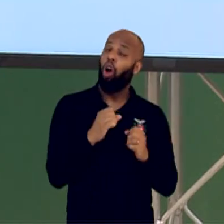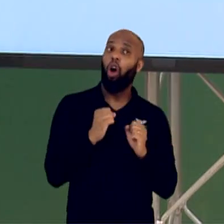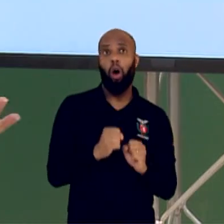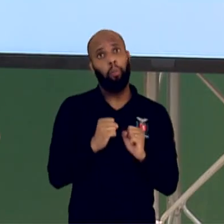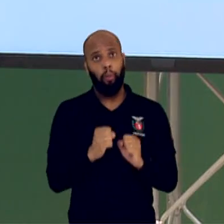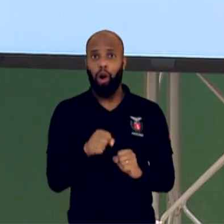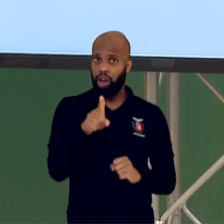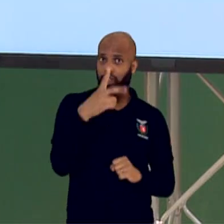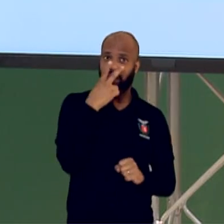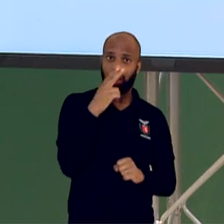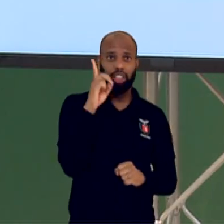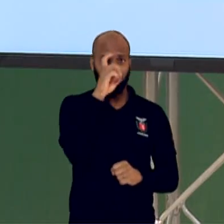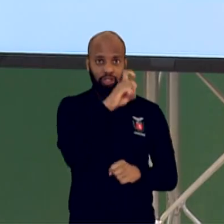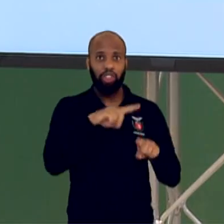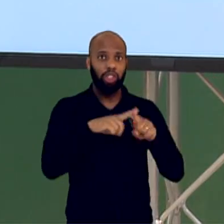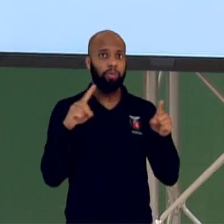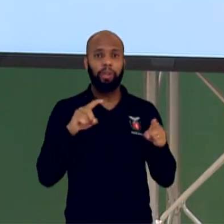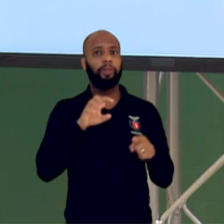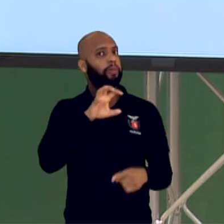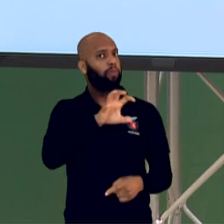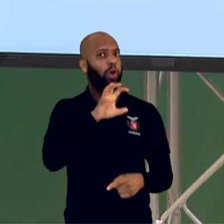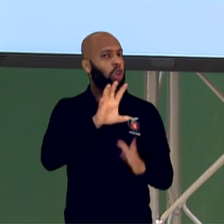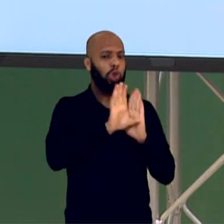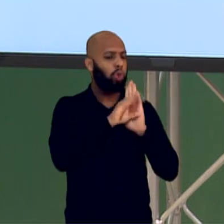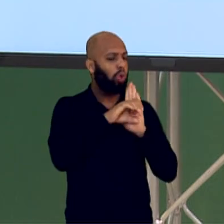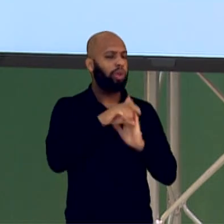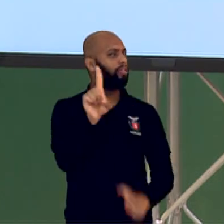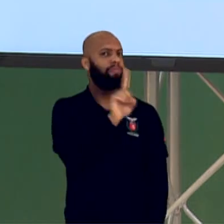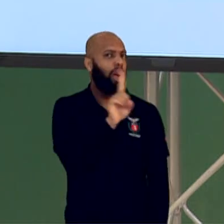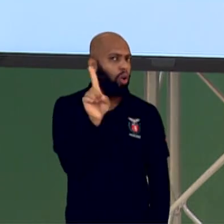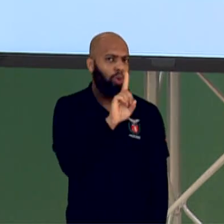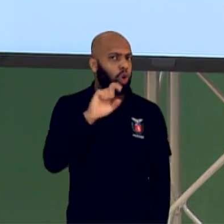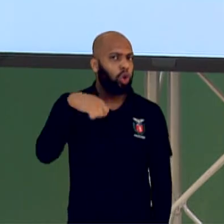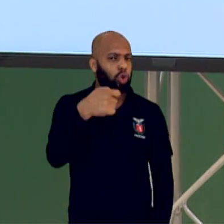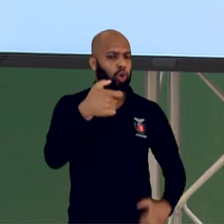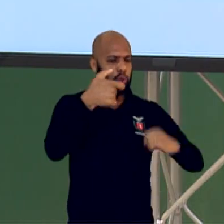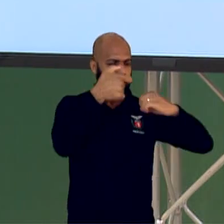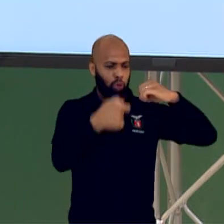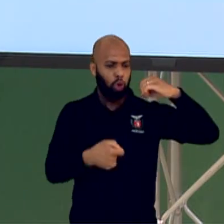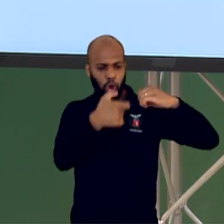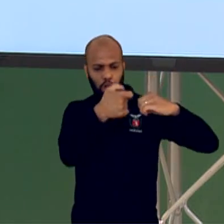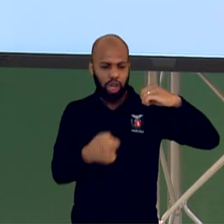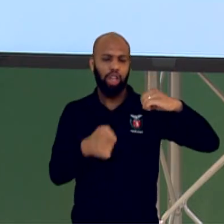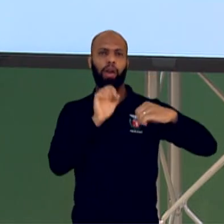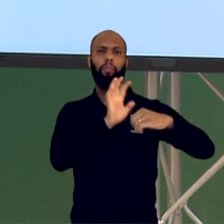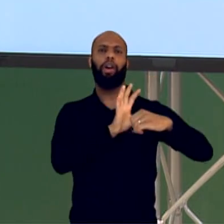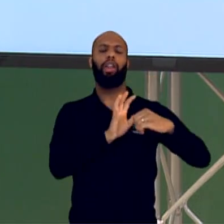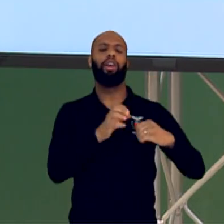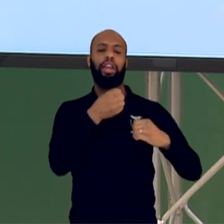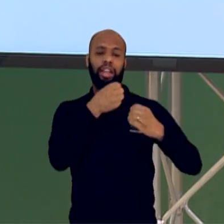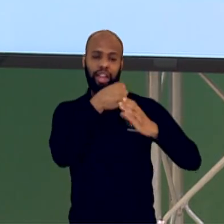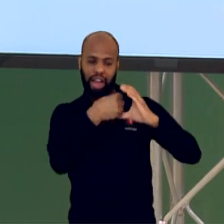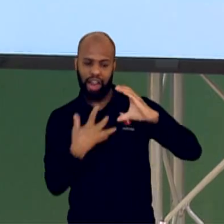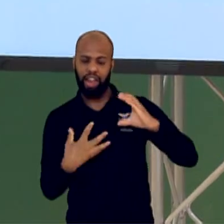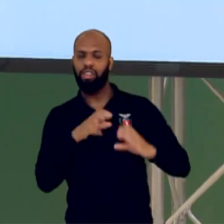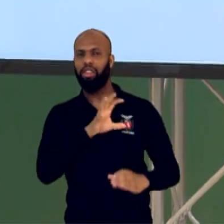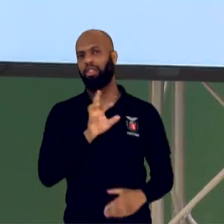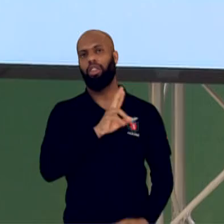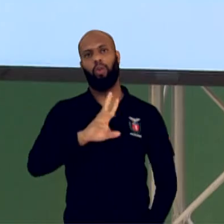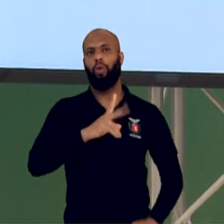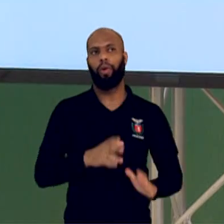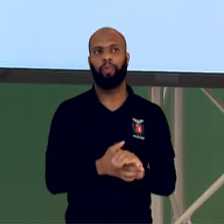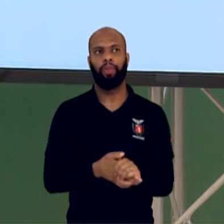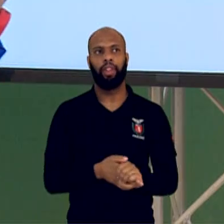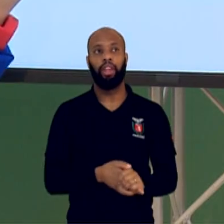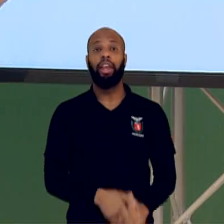ser que você ache difícil, mas não é isso que, né, que define uma polia fixa. Não é essa uma característica dela, tá?